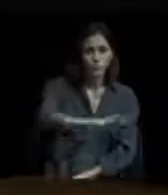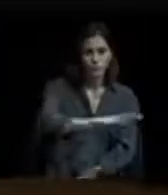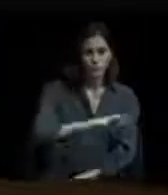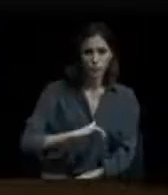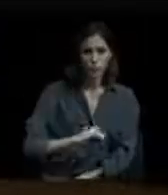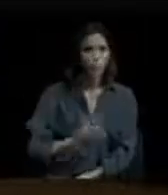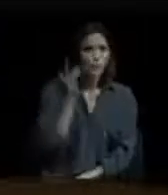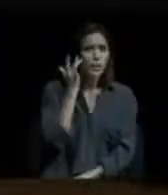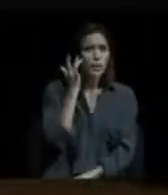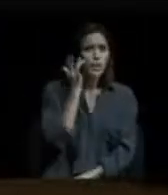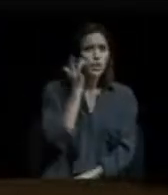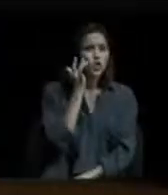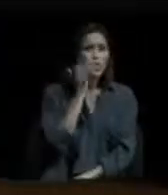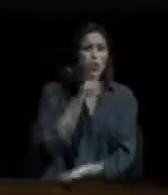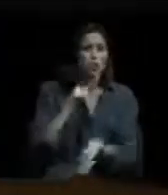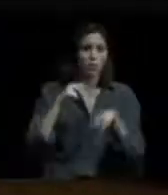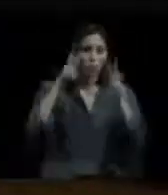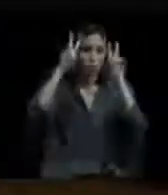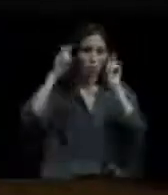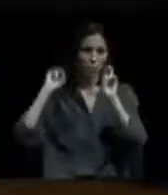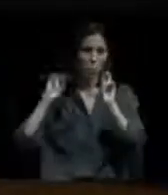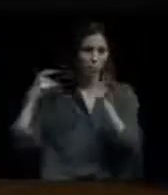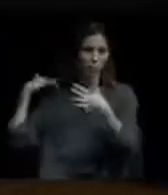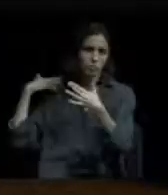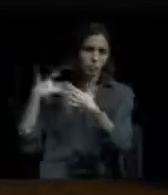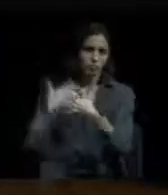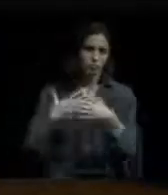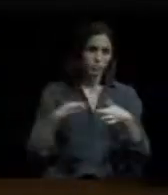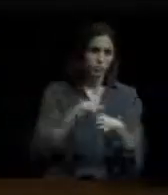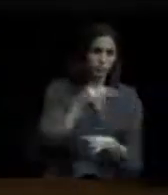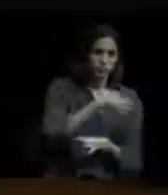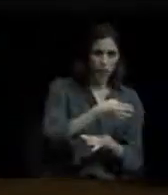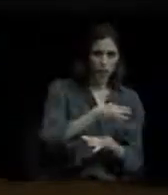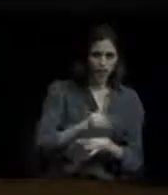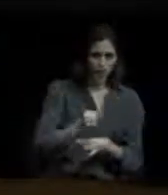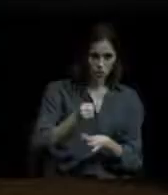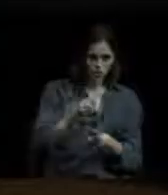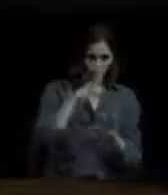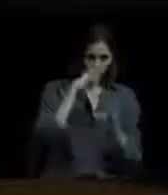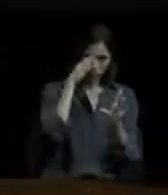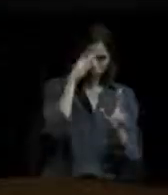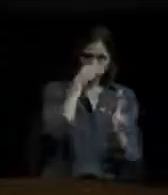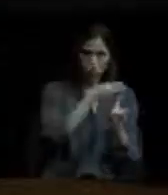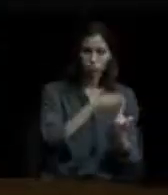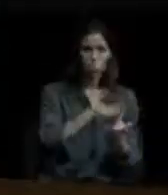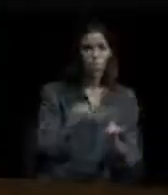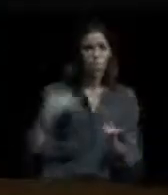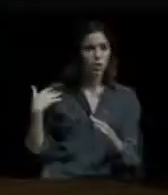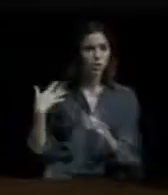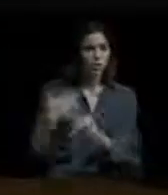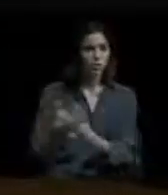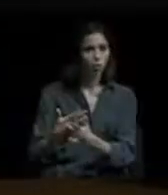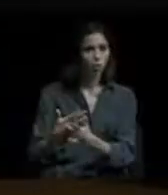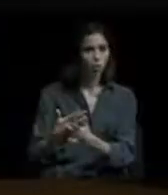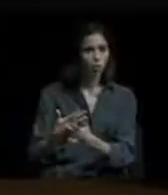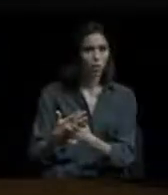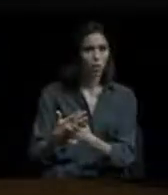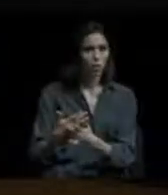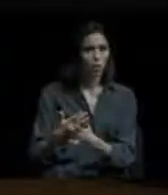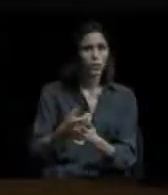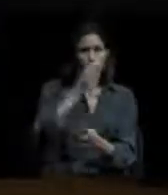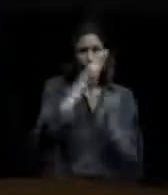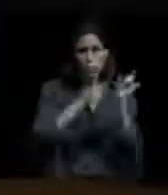questões do urbanismo têm sido um dos temas quentes dos últimos anos para os executivos PS, o lixo que se acumulou nas ruas da capital também não tem dado tréguas à paciência